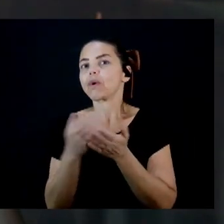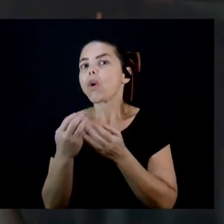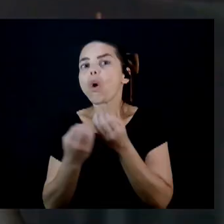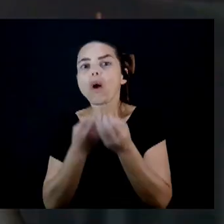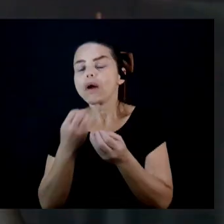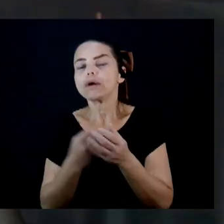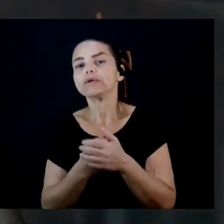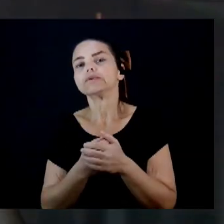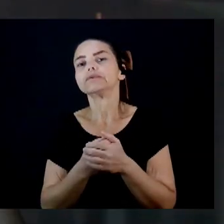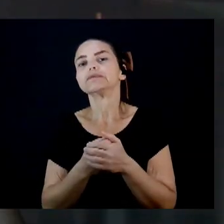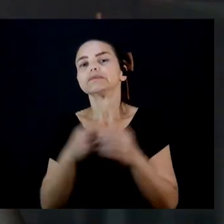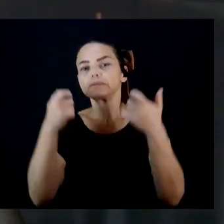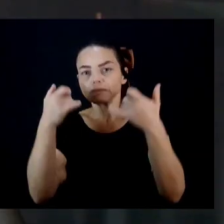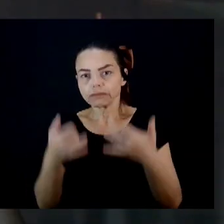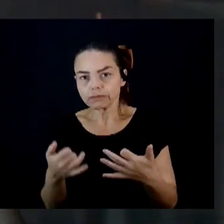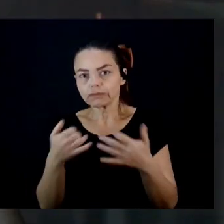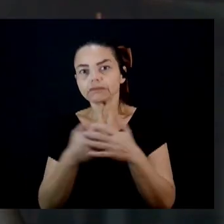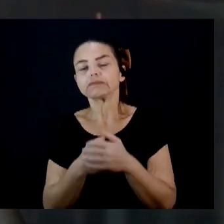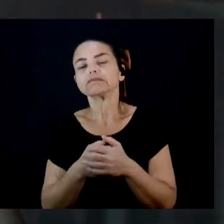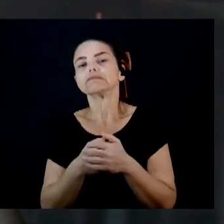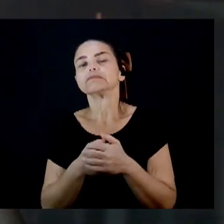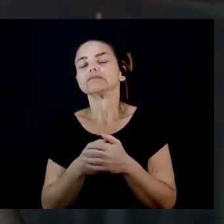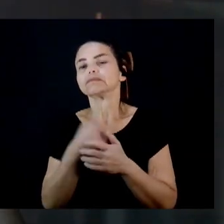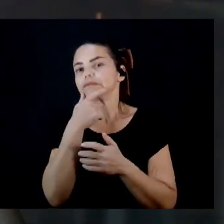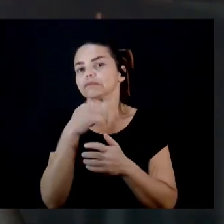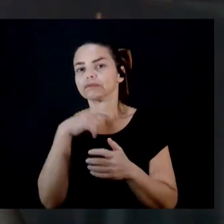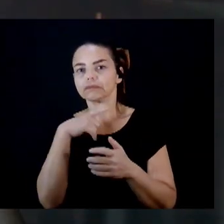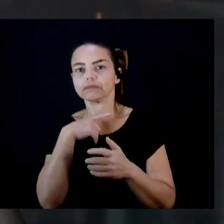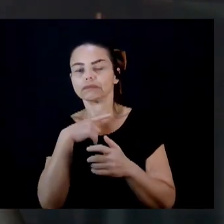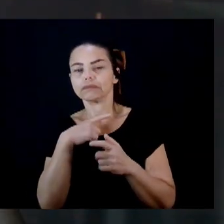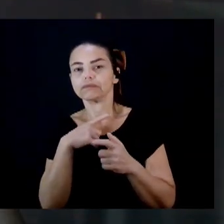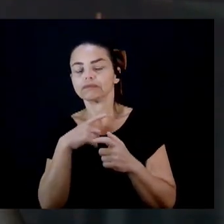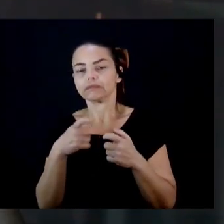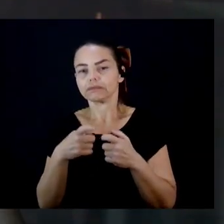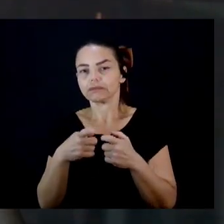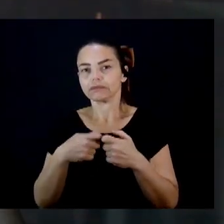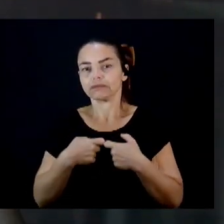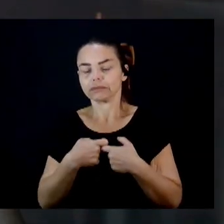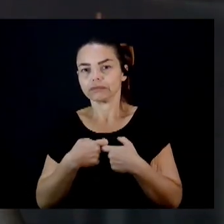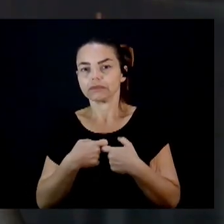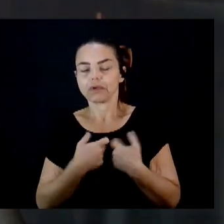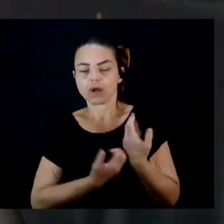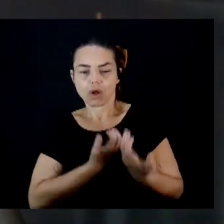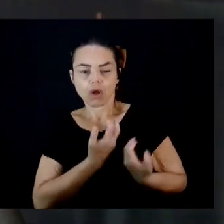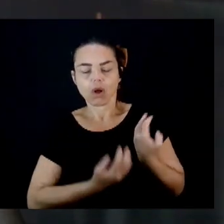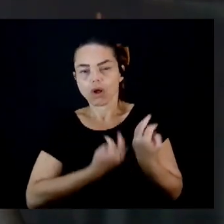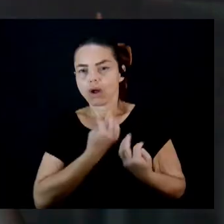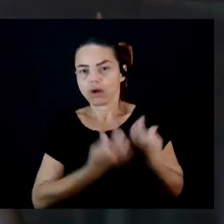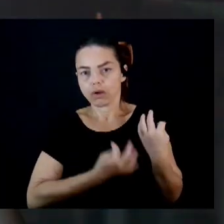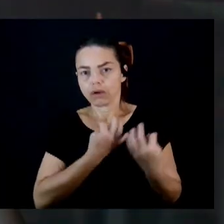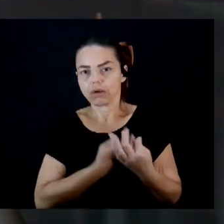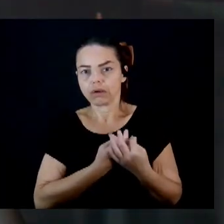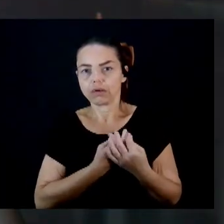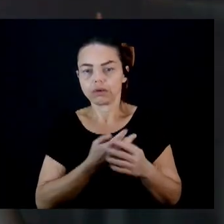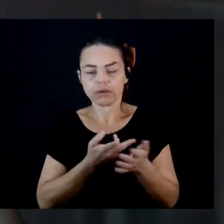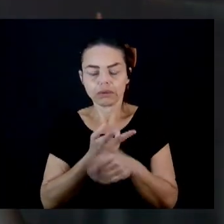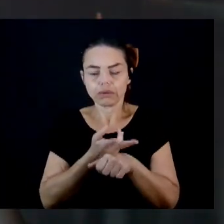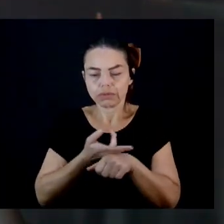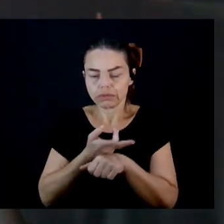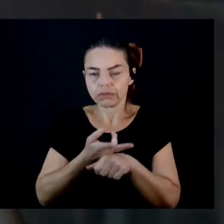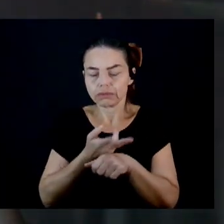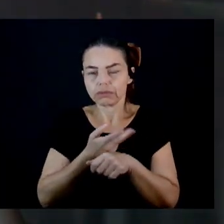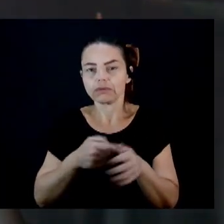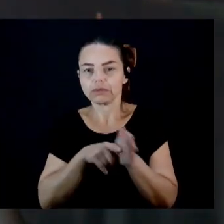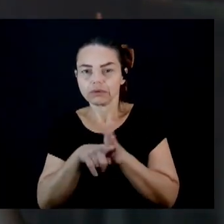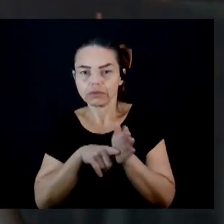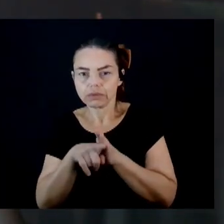comentou de homens terem a sexualidade mais explorada. Não só exploram, como é um caminho, né? Para a mulher